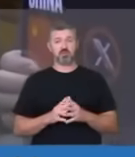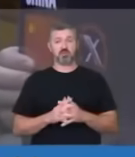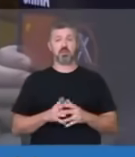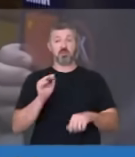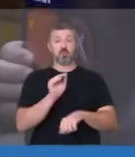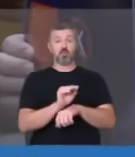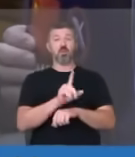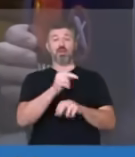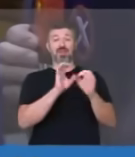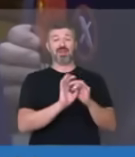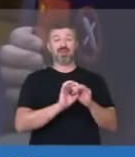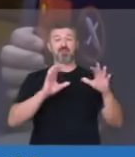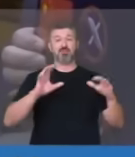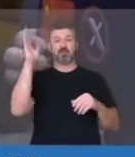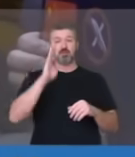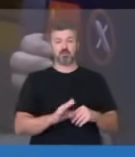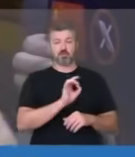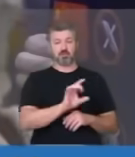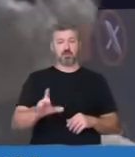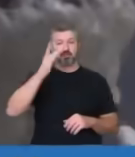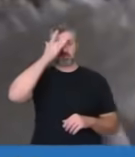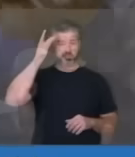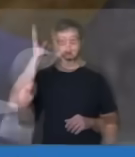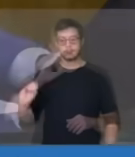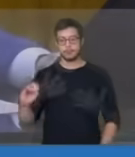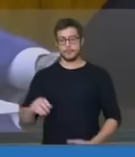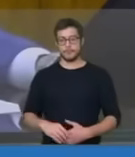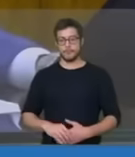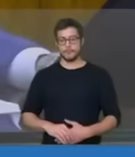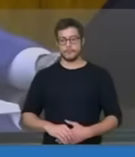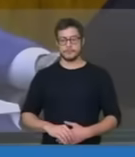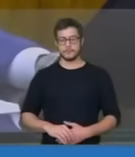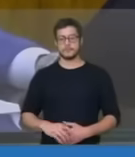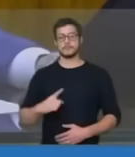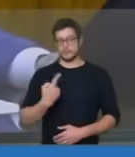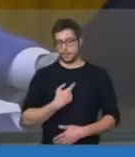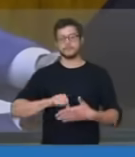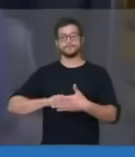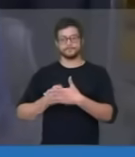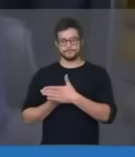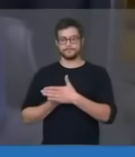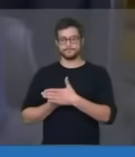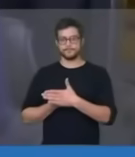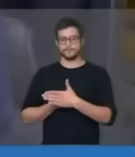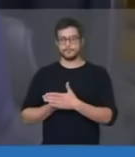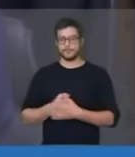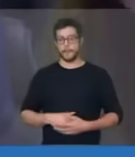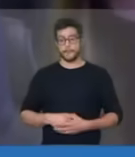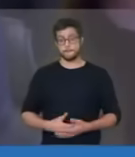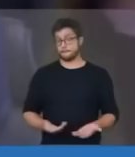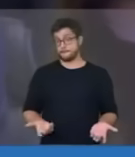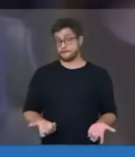da liberdade de cada cidadão brasileiro. A gente não quer ser censurado. O novo está em obstrução. É, isso